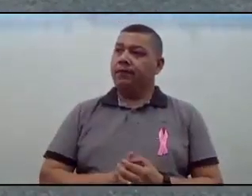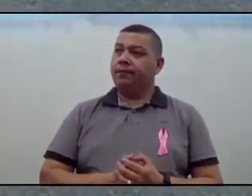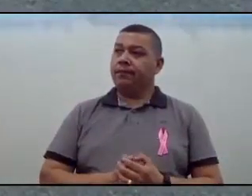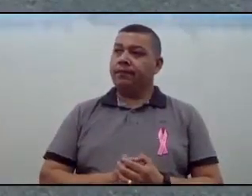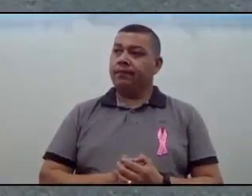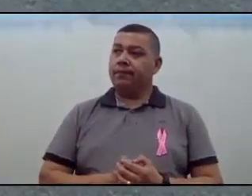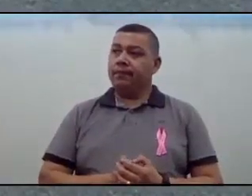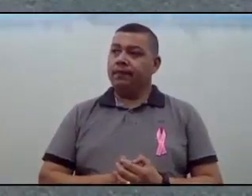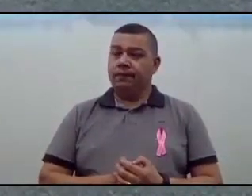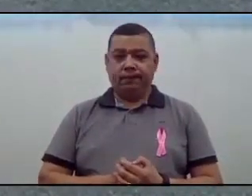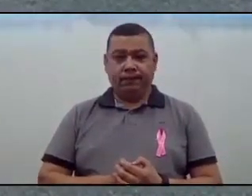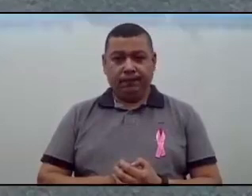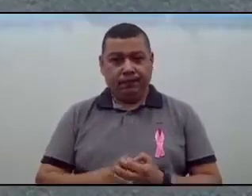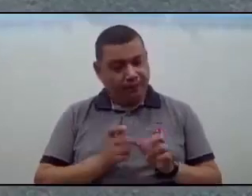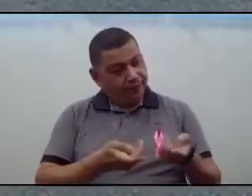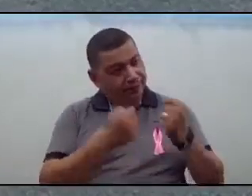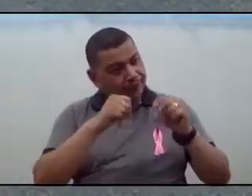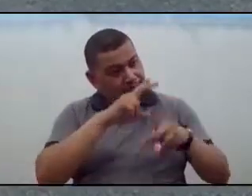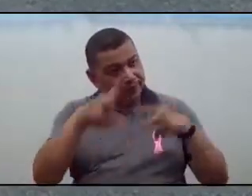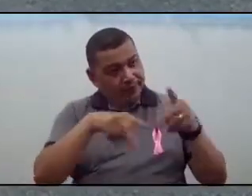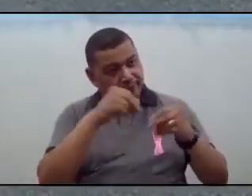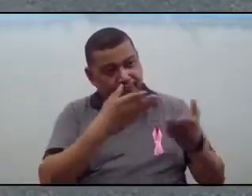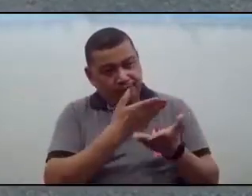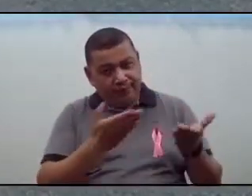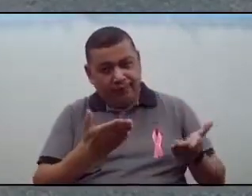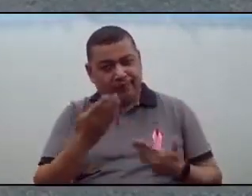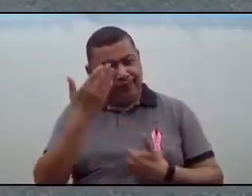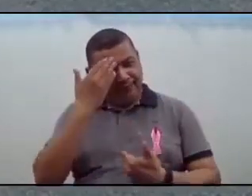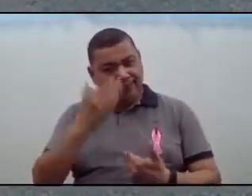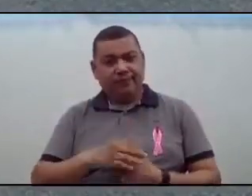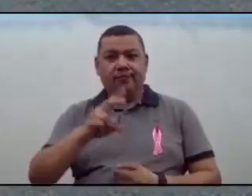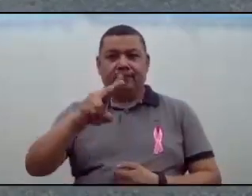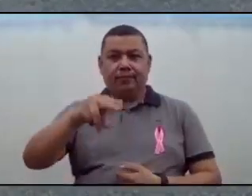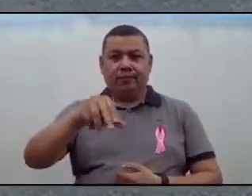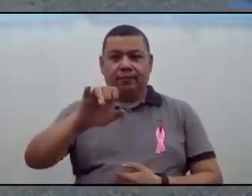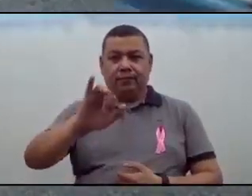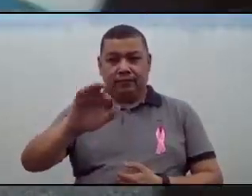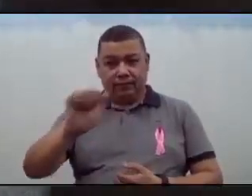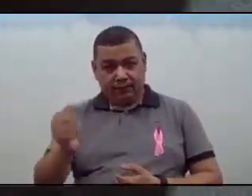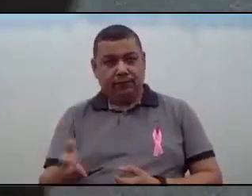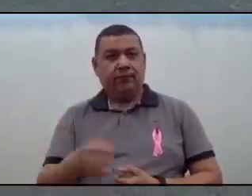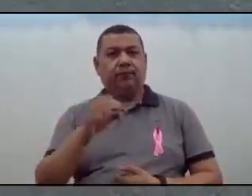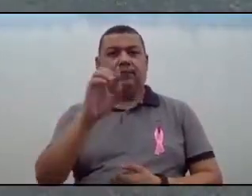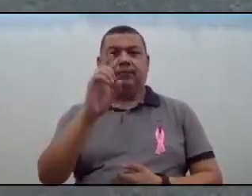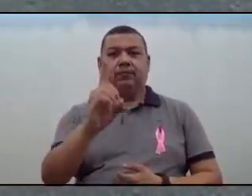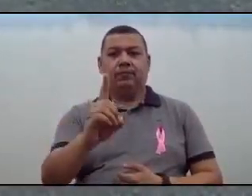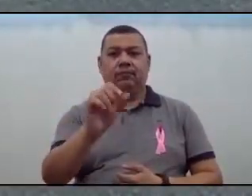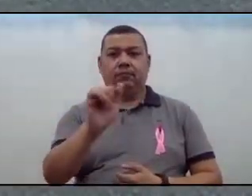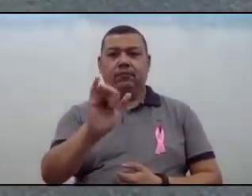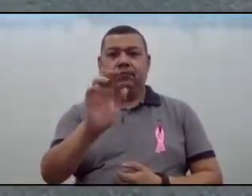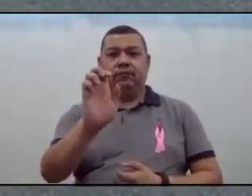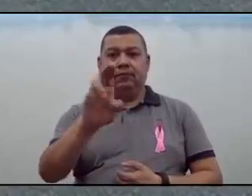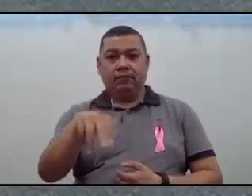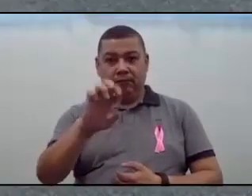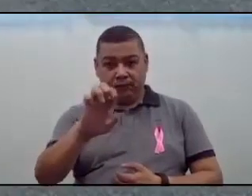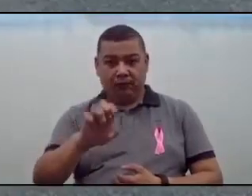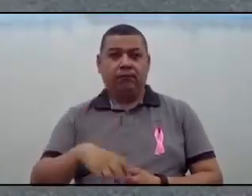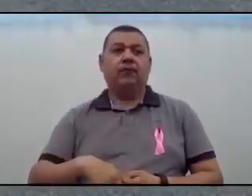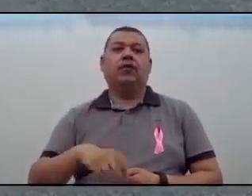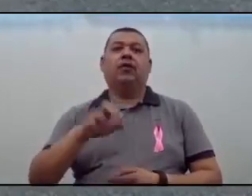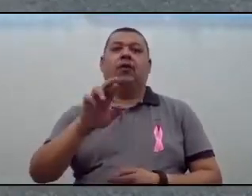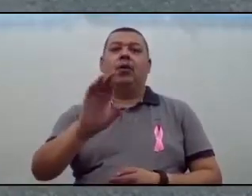com mimo, né, com carinho, que é a Neia, a Daiane e o Bogoni. Então, muito obrigado pelo carinho, obrigado